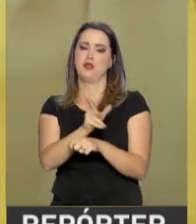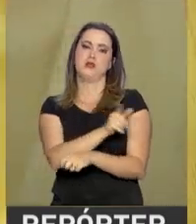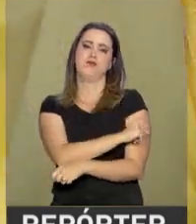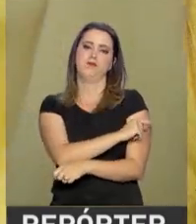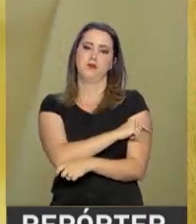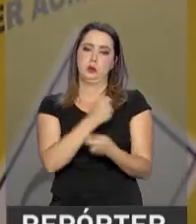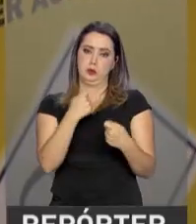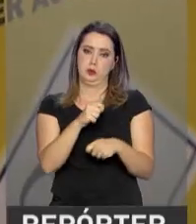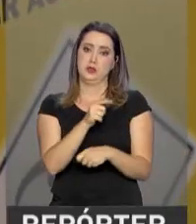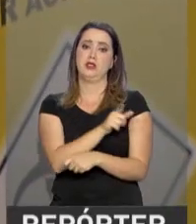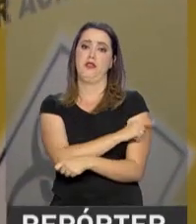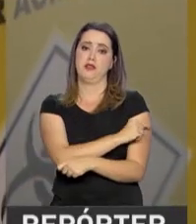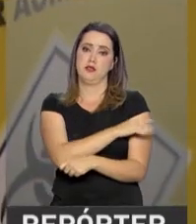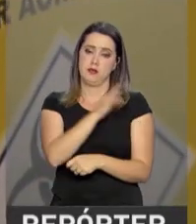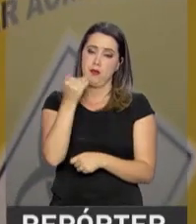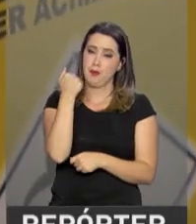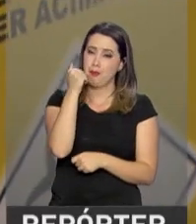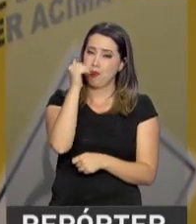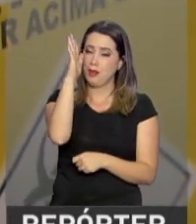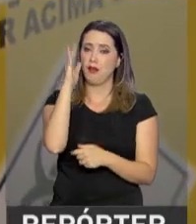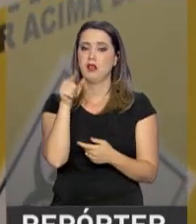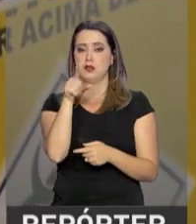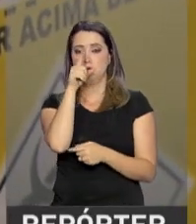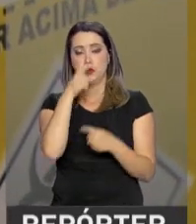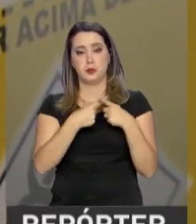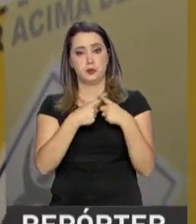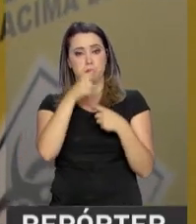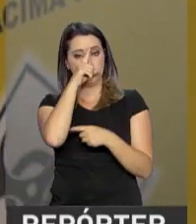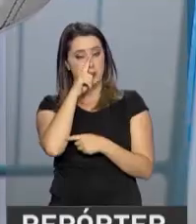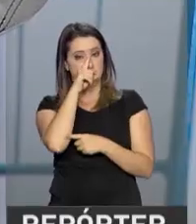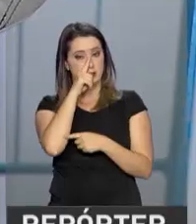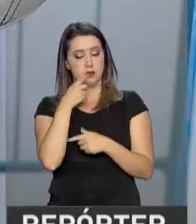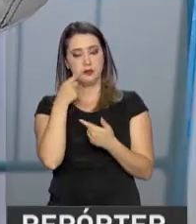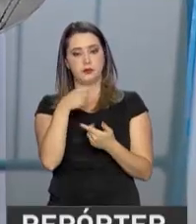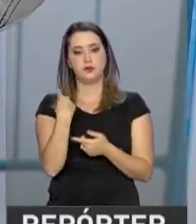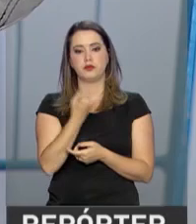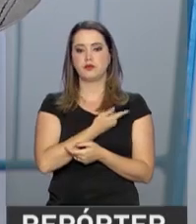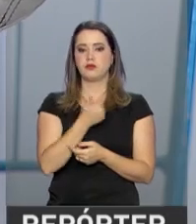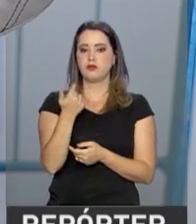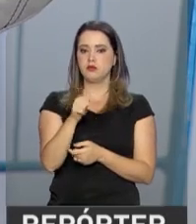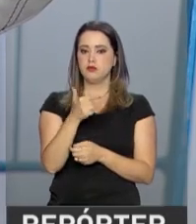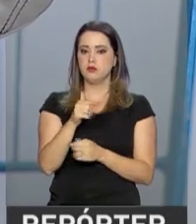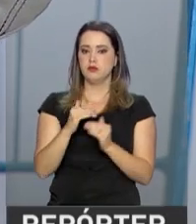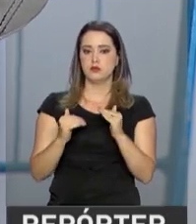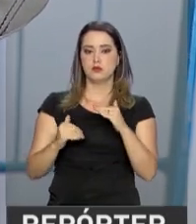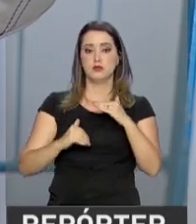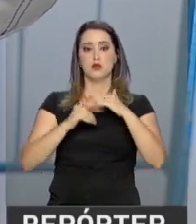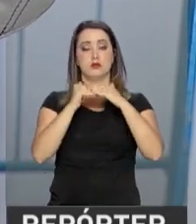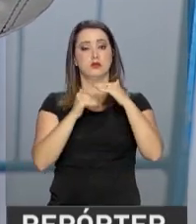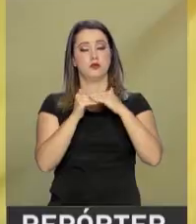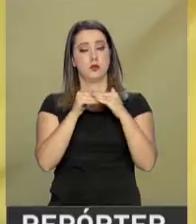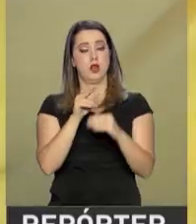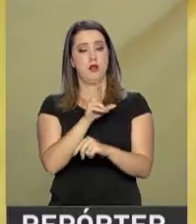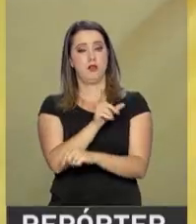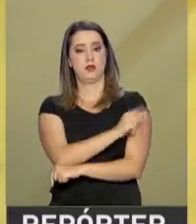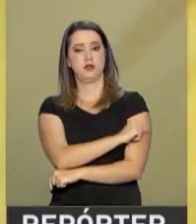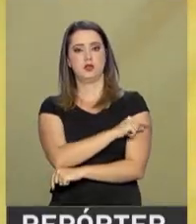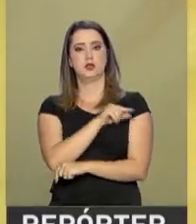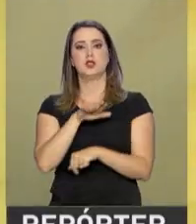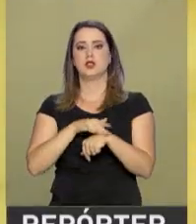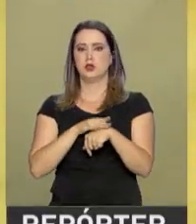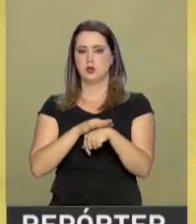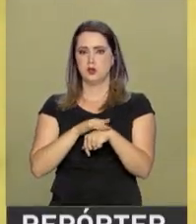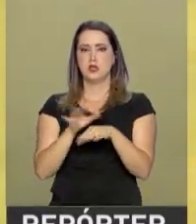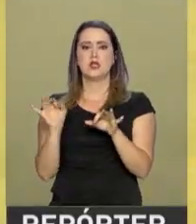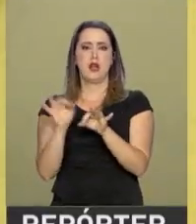vacinado e é exatamente esse o risco que nós corremos se nós não tivermos levar as coberturas vacinais essa doença que já deixou